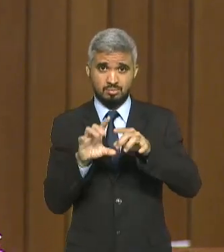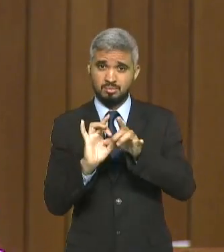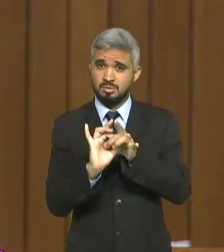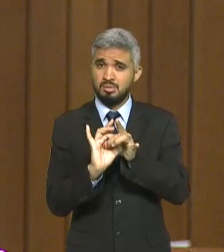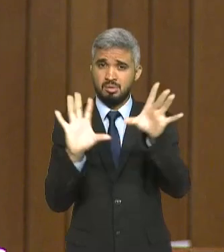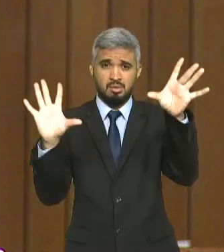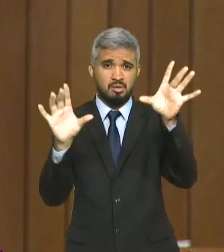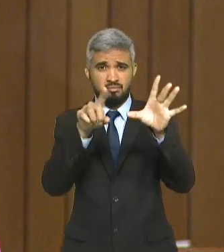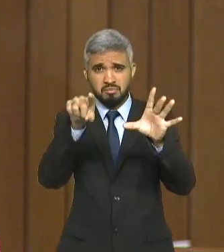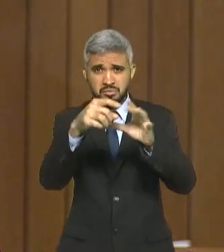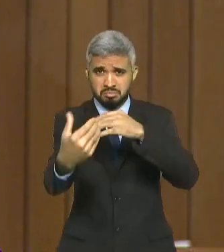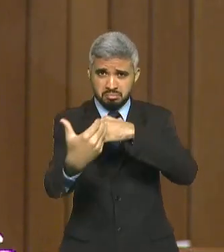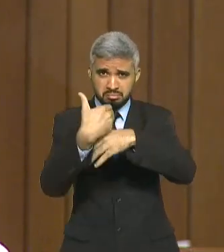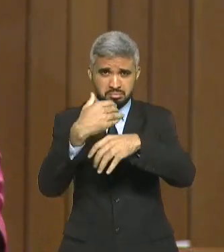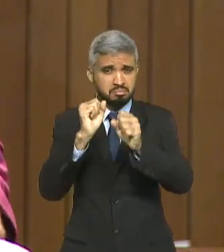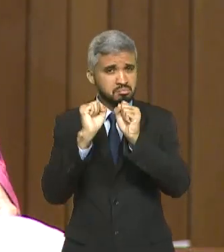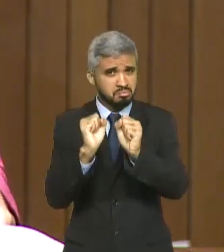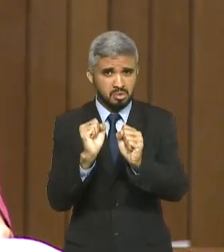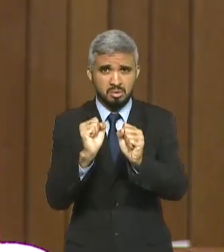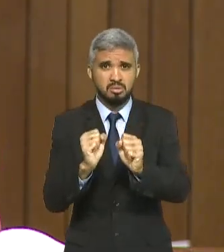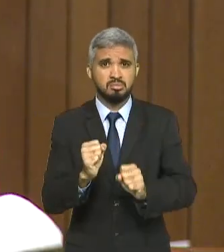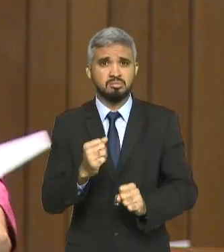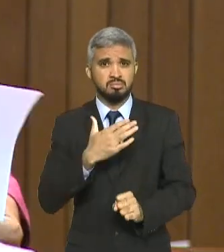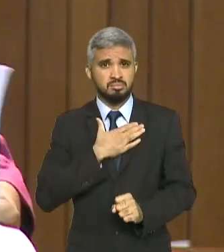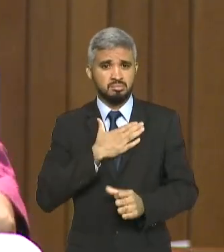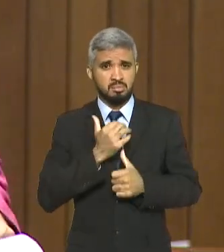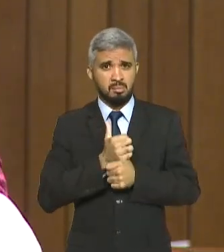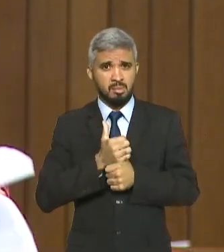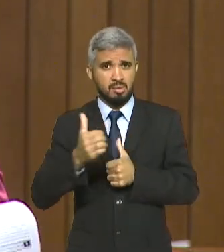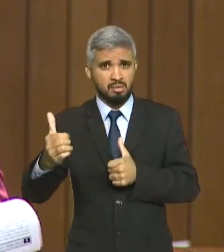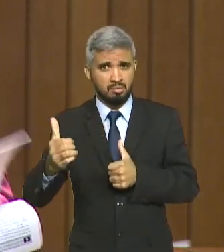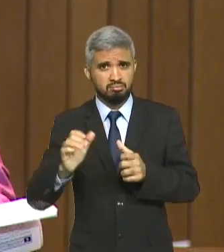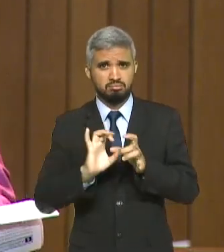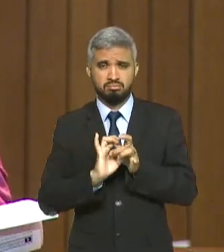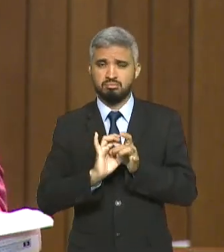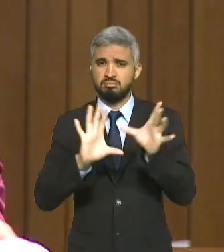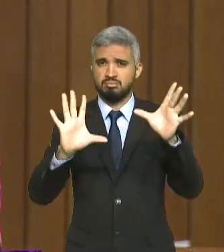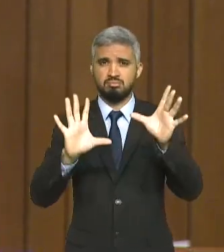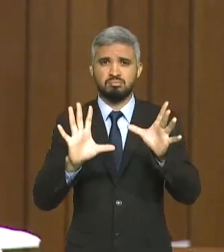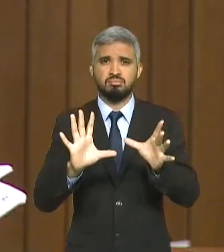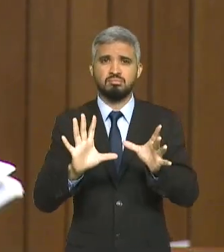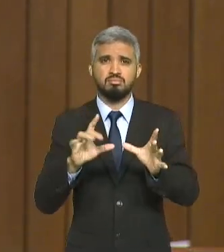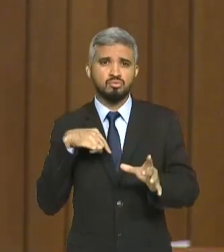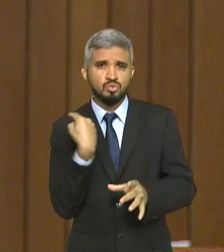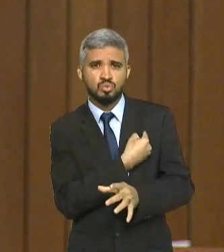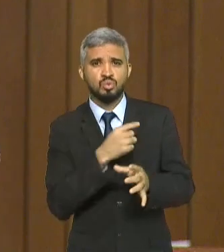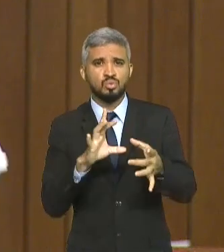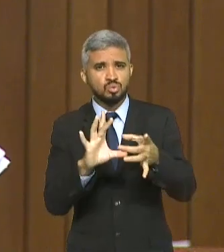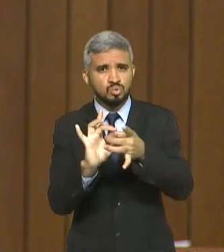a todos os maranhenses. Coloco o meu mandato à disposição de cada maranhense para que nós juntos